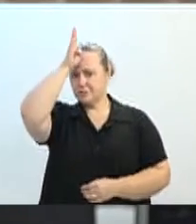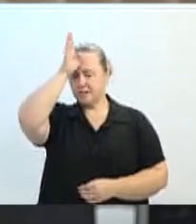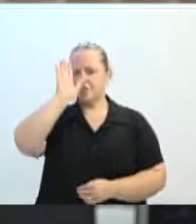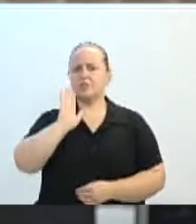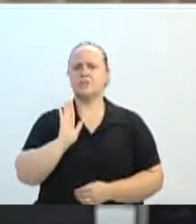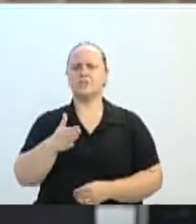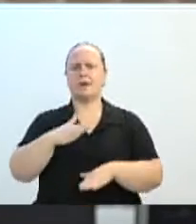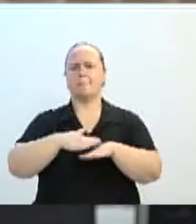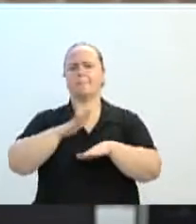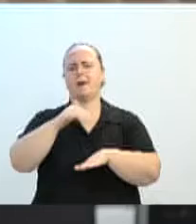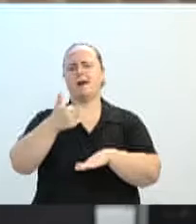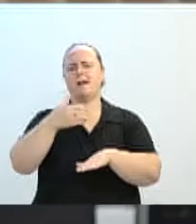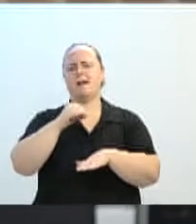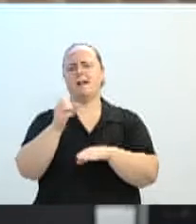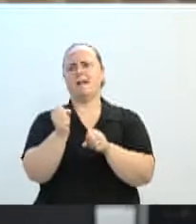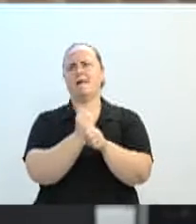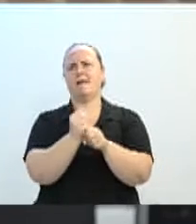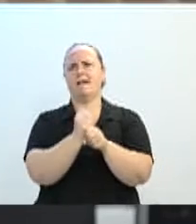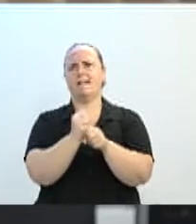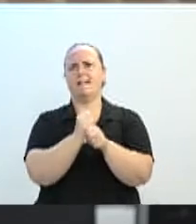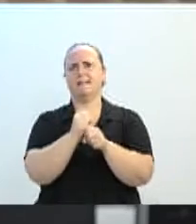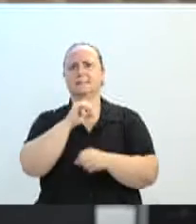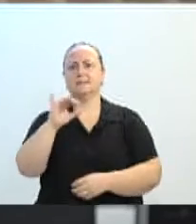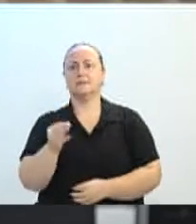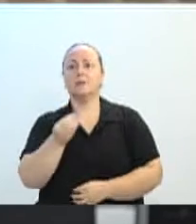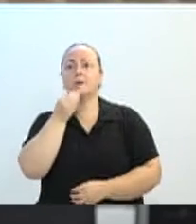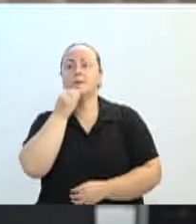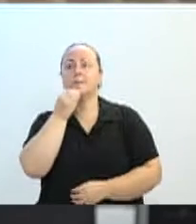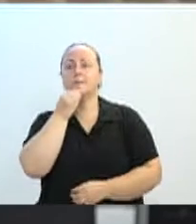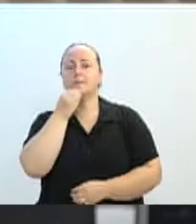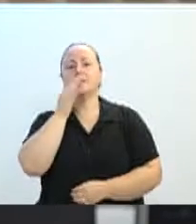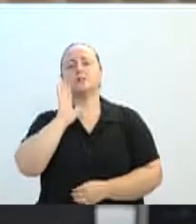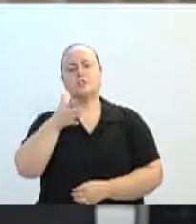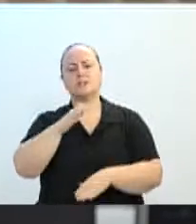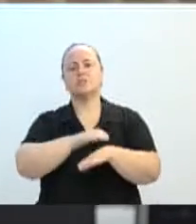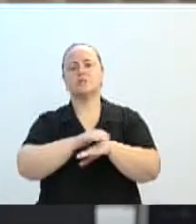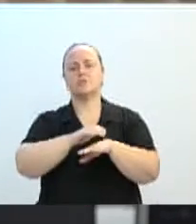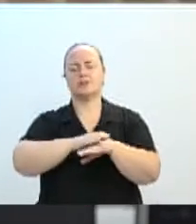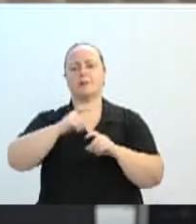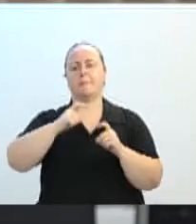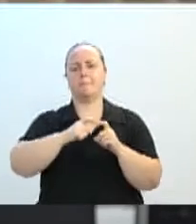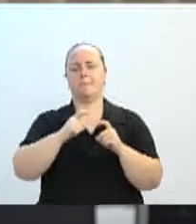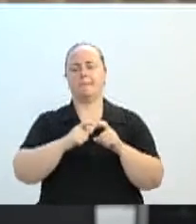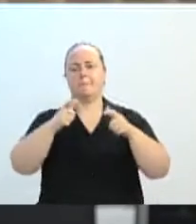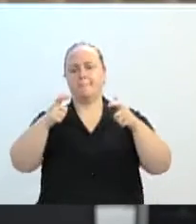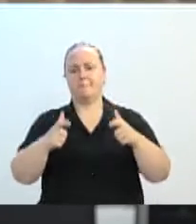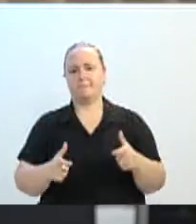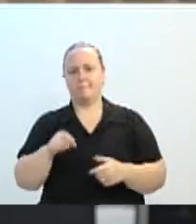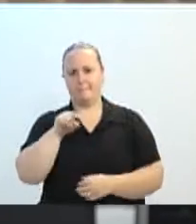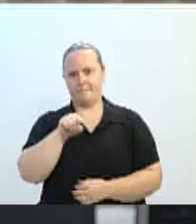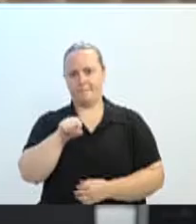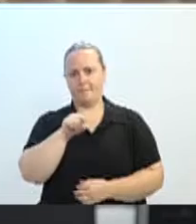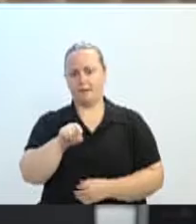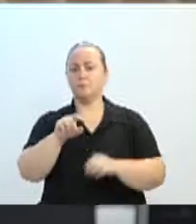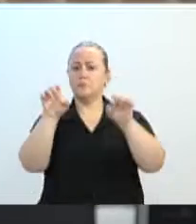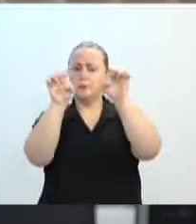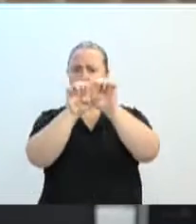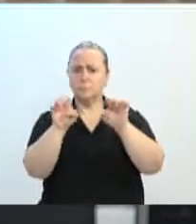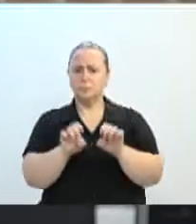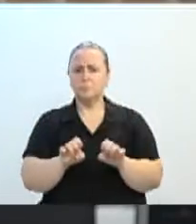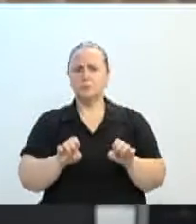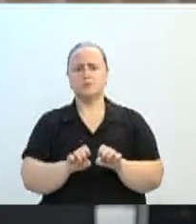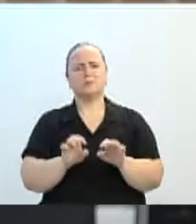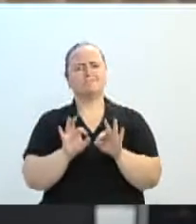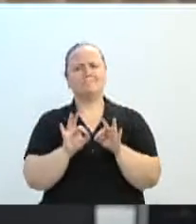eu já tive oportunidade Vereador Maurício Galdi atuar com o médico naquela unidade e nós temos uma estrutura realmente muito